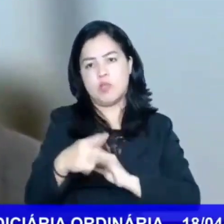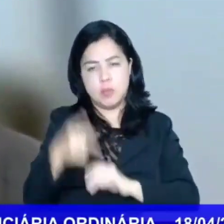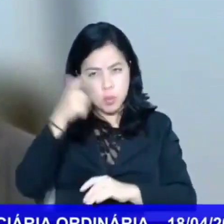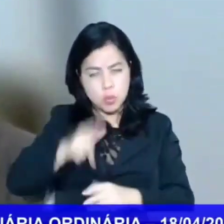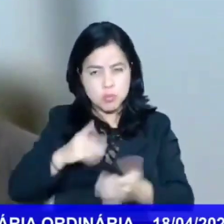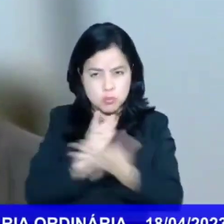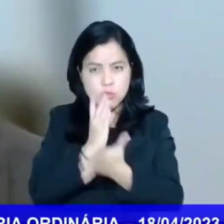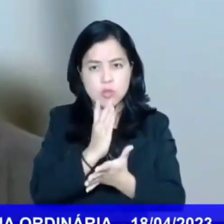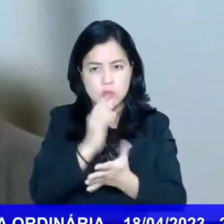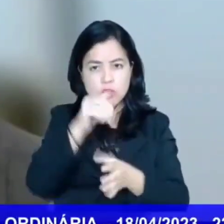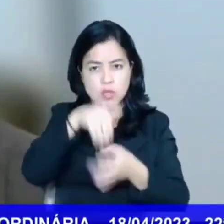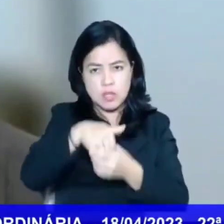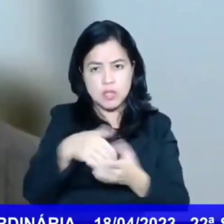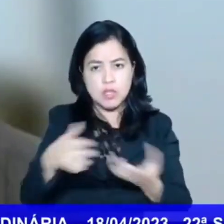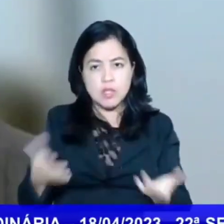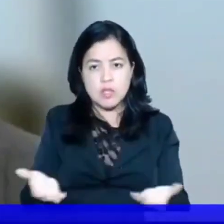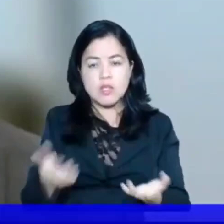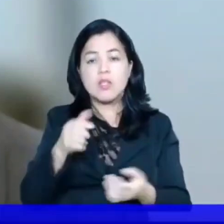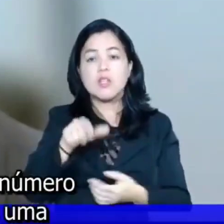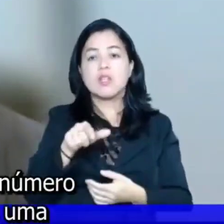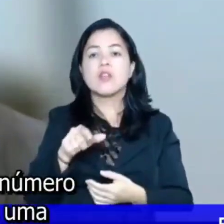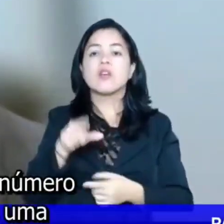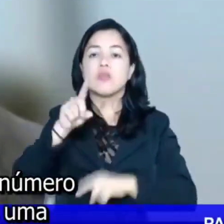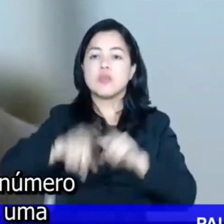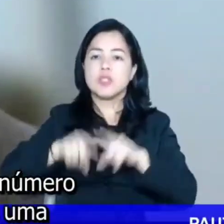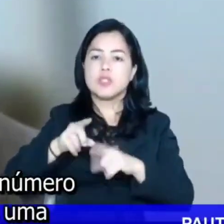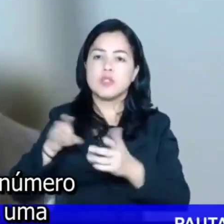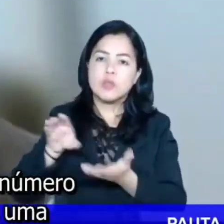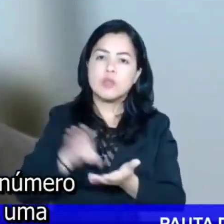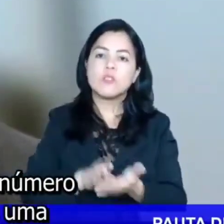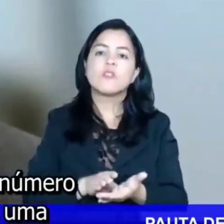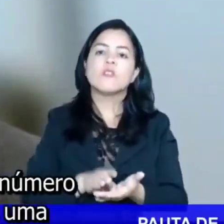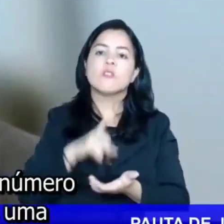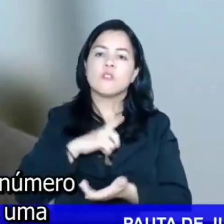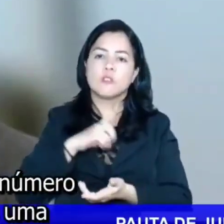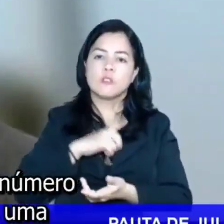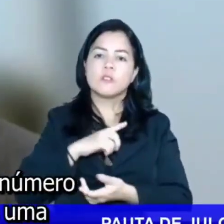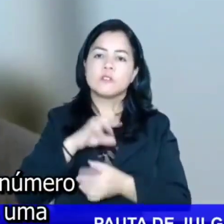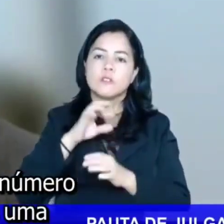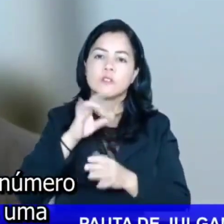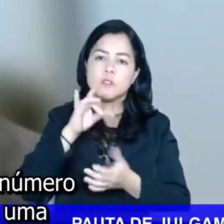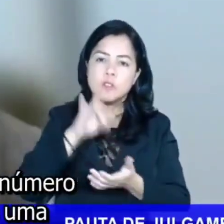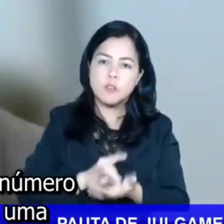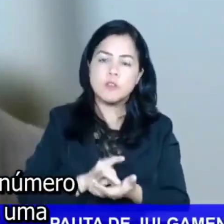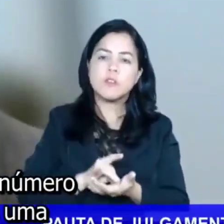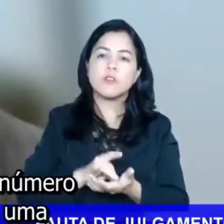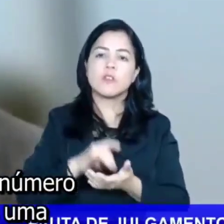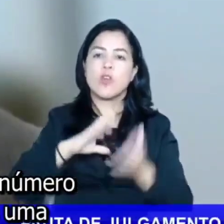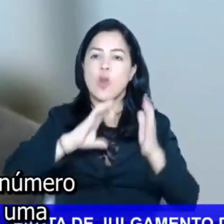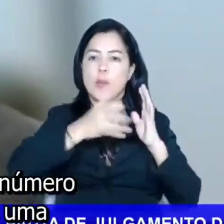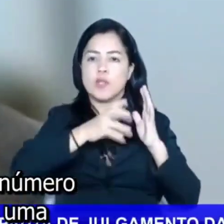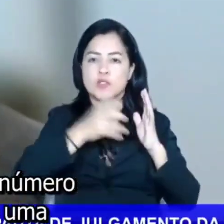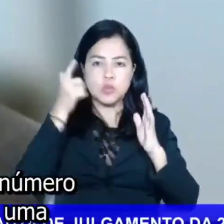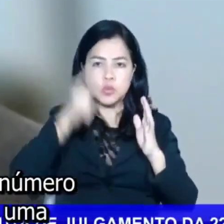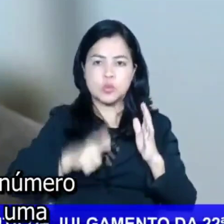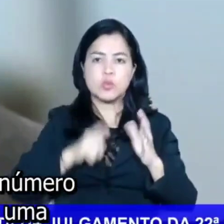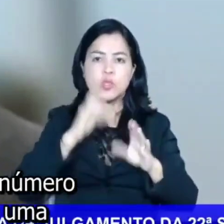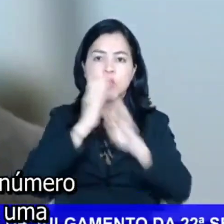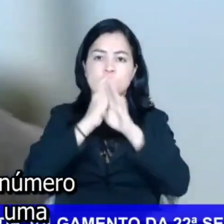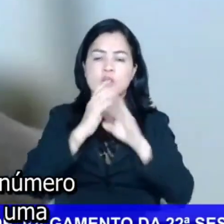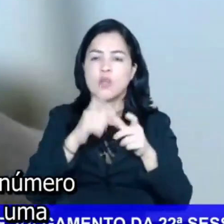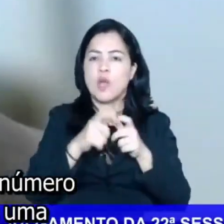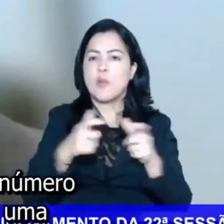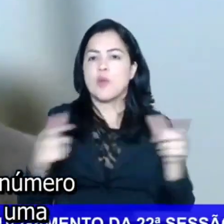objetivo natural desses recursos é justamente que o partido alcance o maior número de candidatos